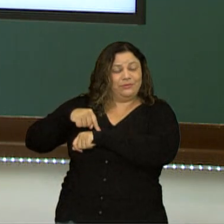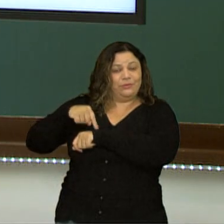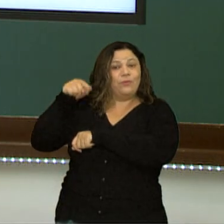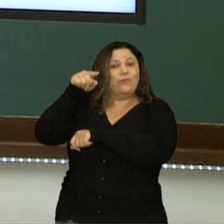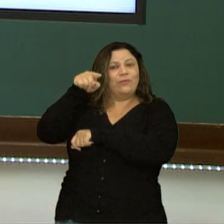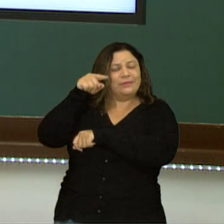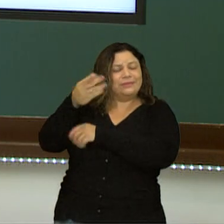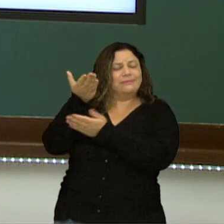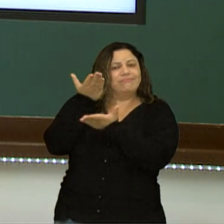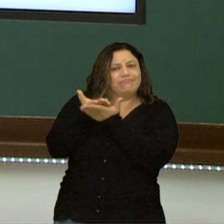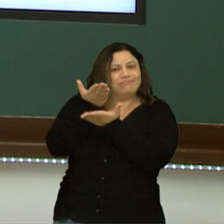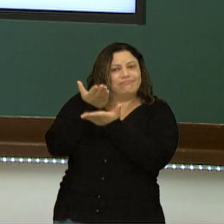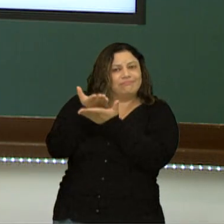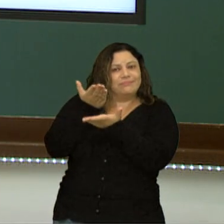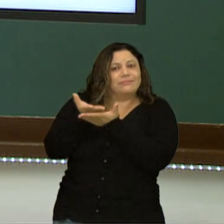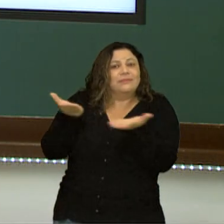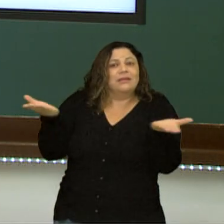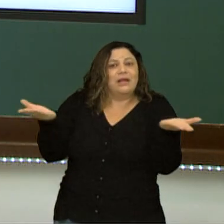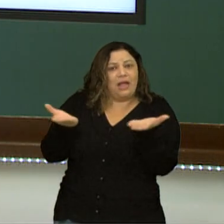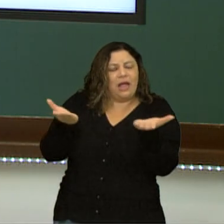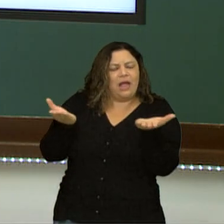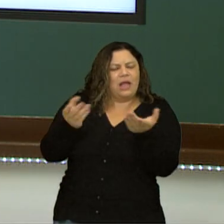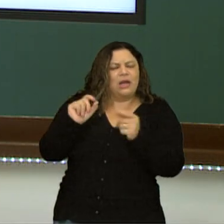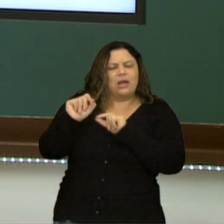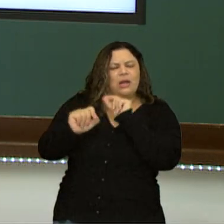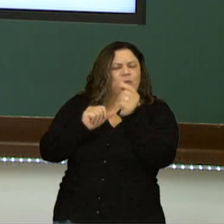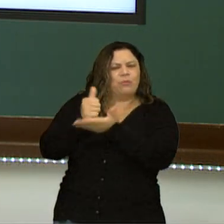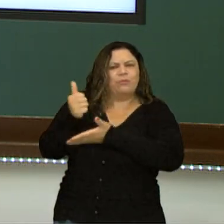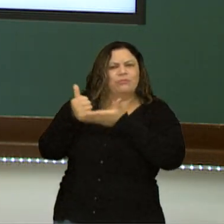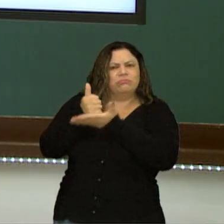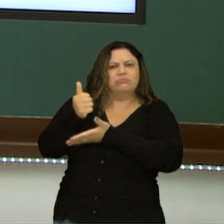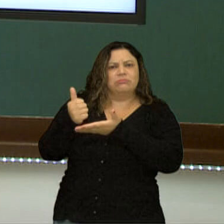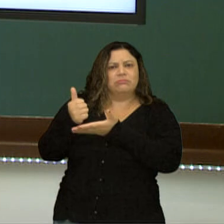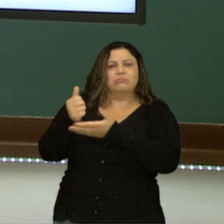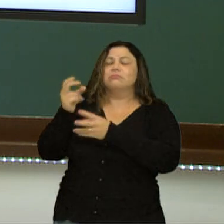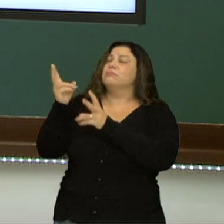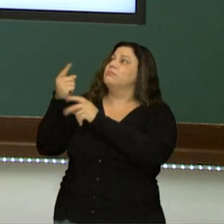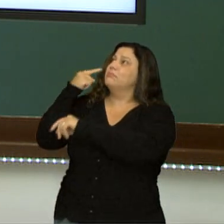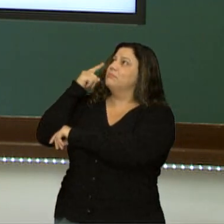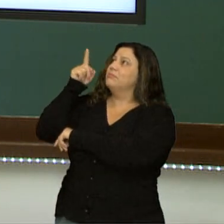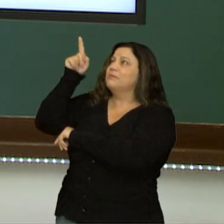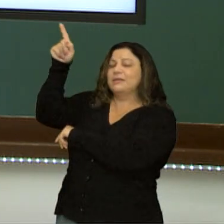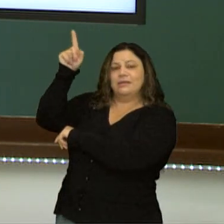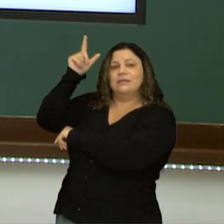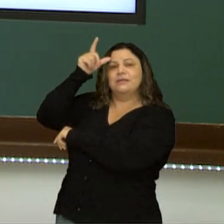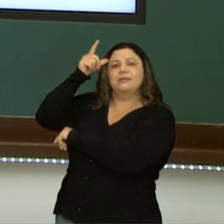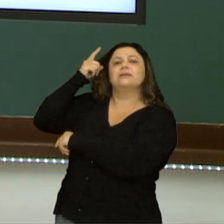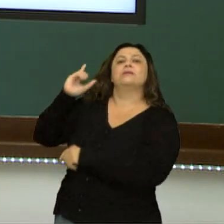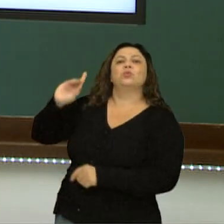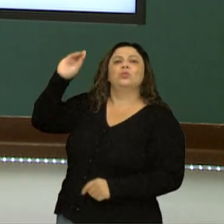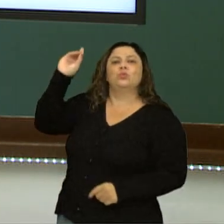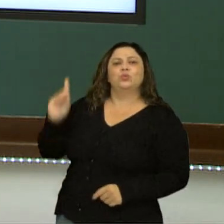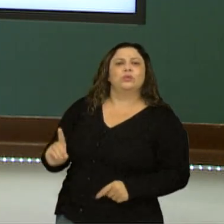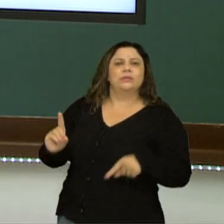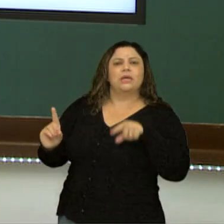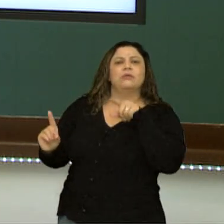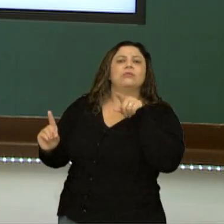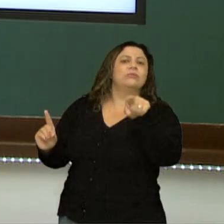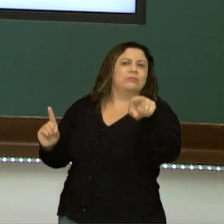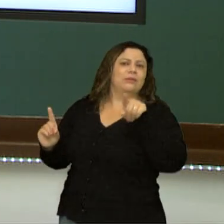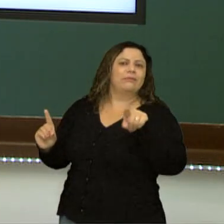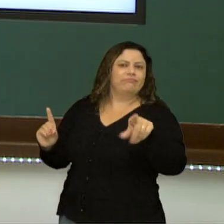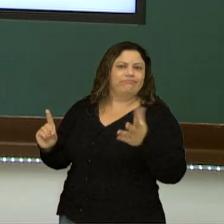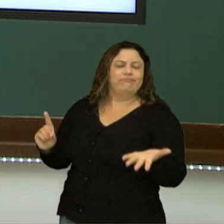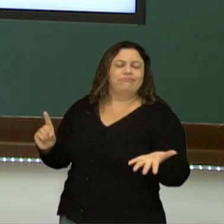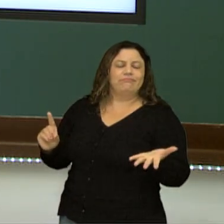aula comigo? É com base no quê? É aqui. É no direito seu, direito